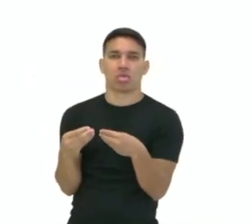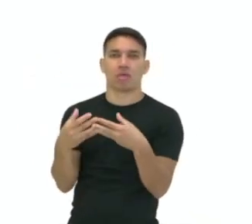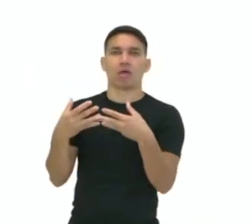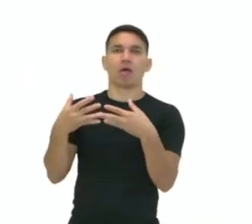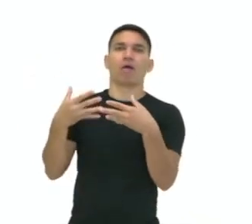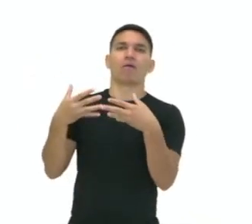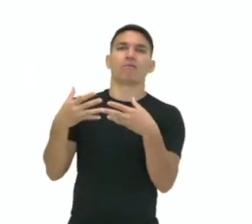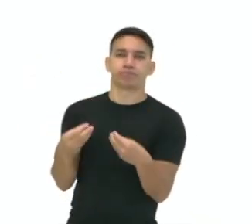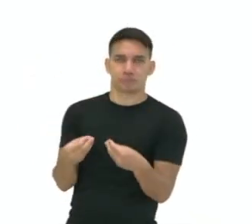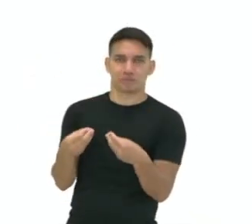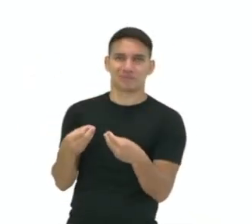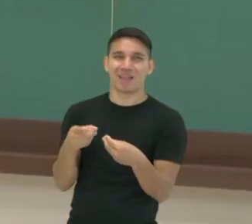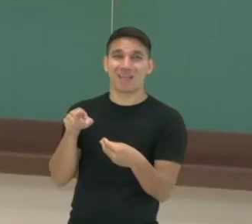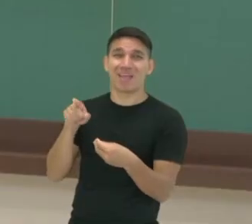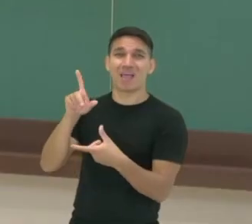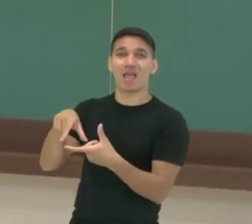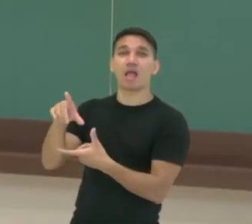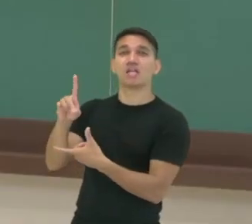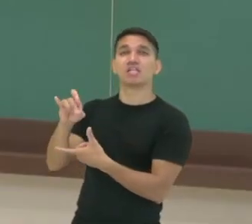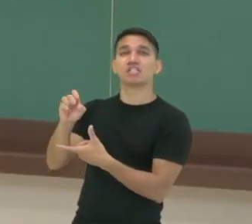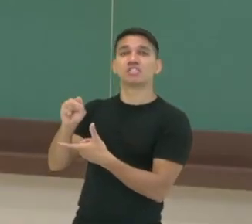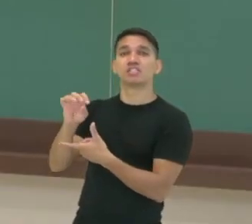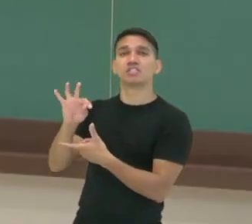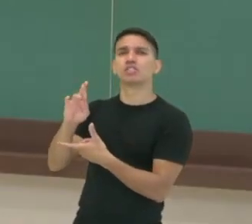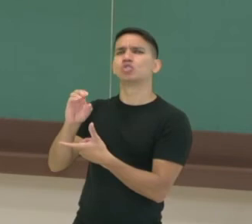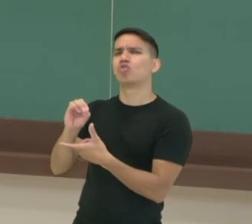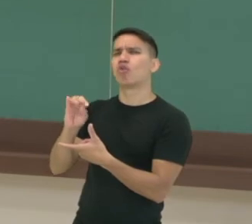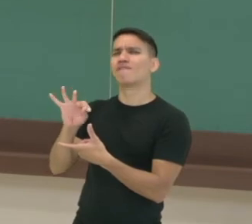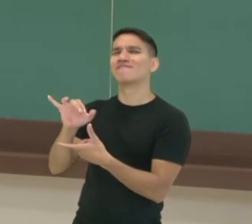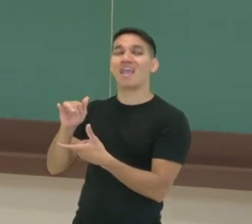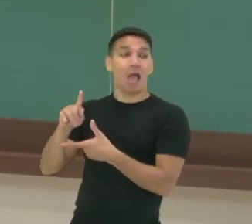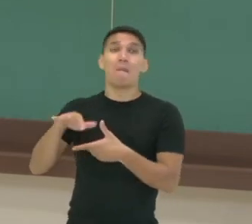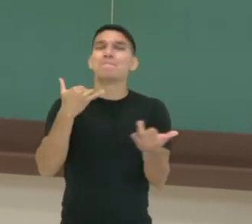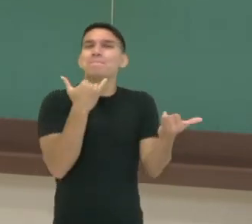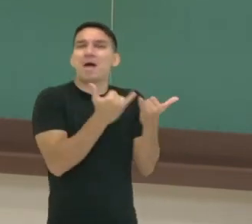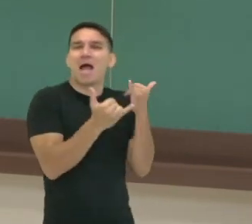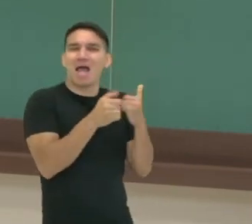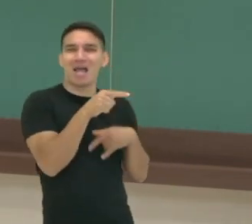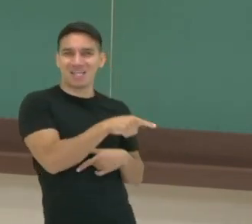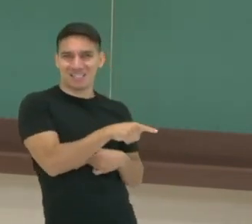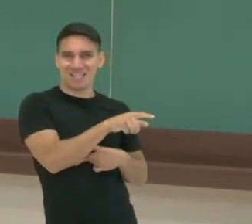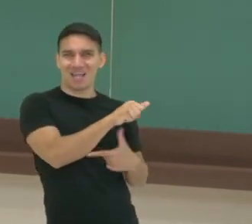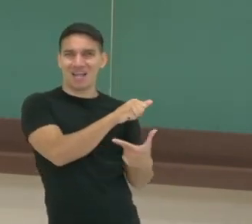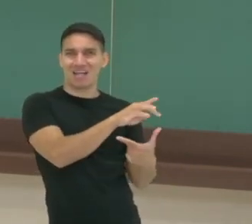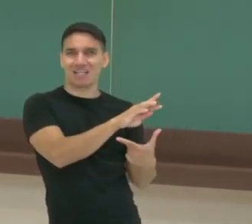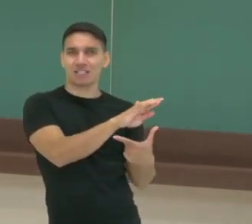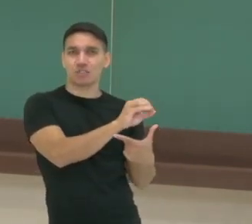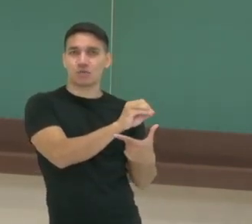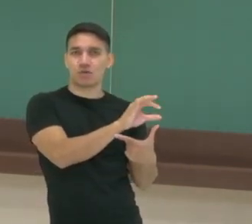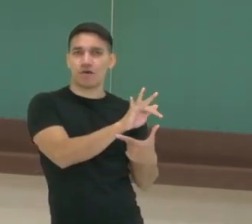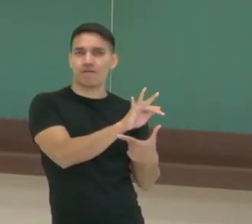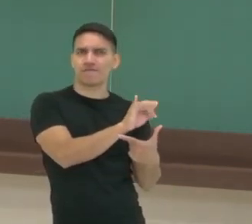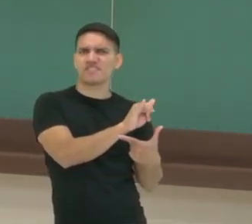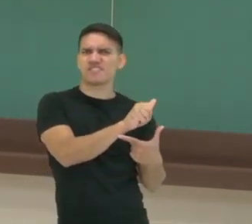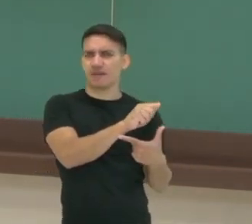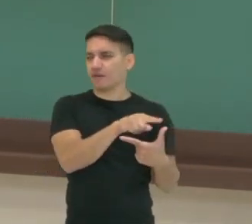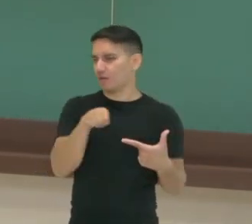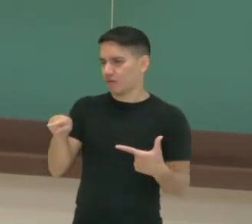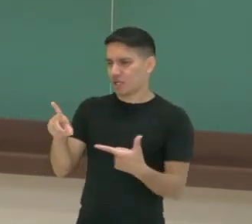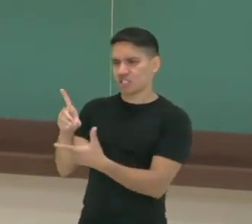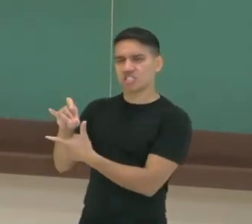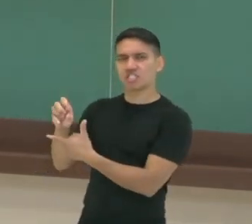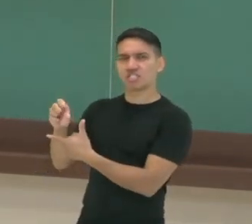sofrendo distrofia. É muito parecido a atrofia com distrofia. Você percebe